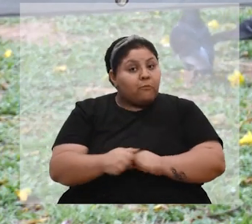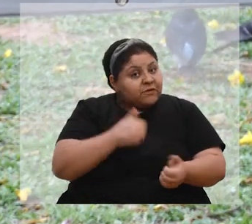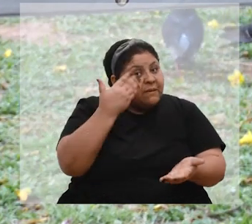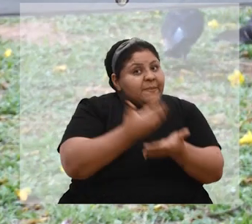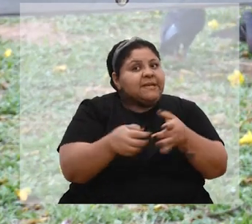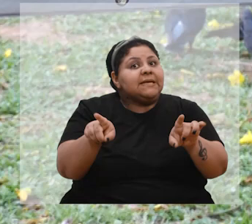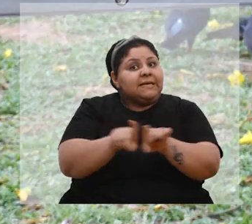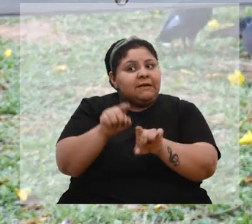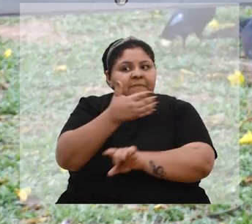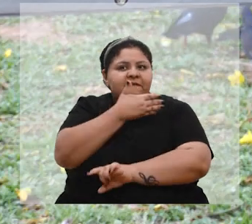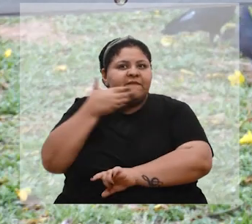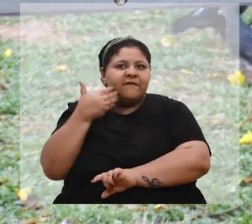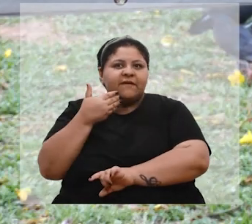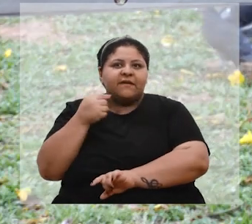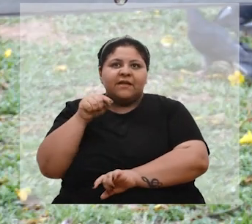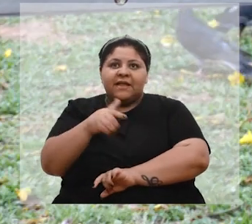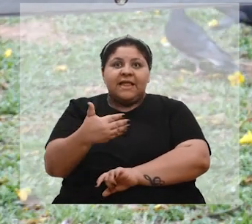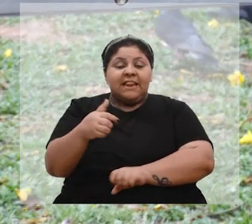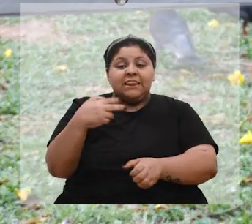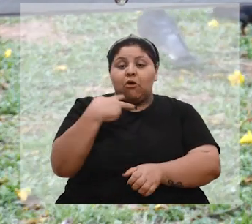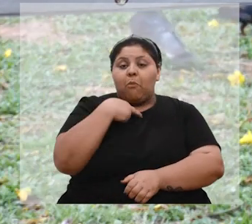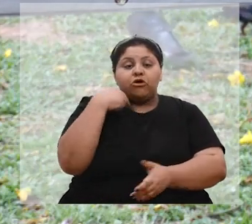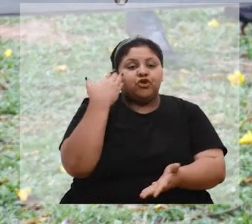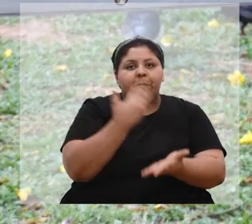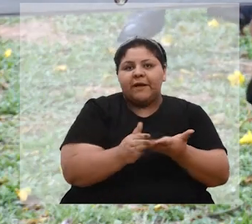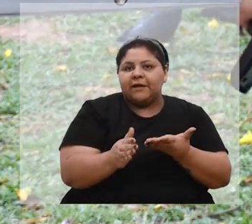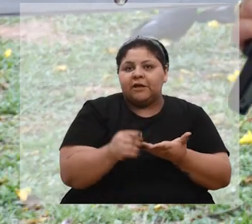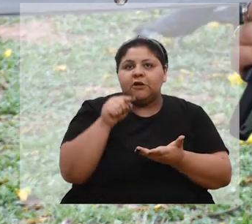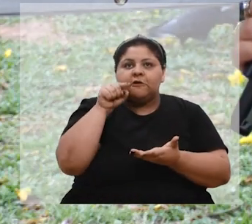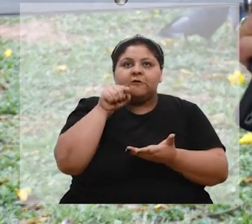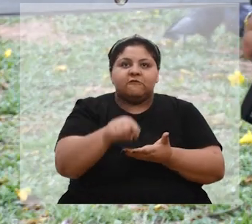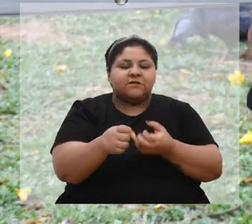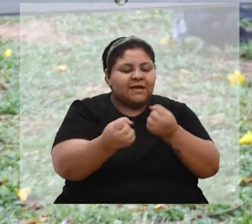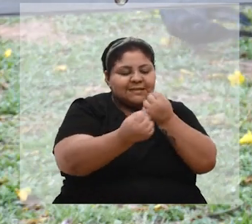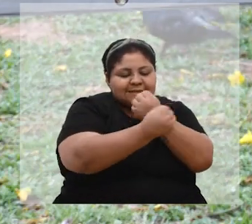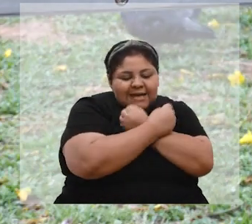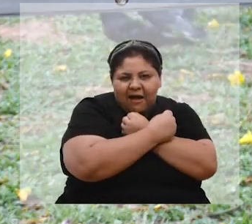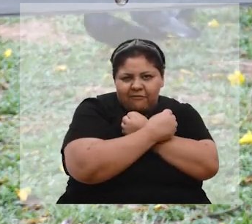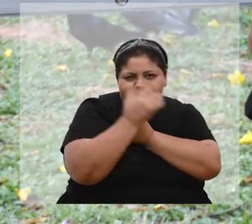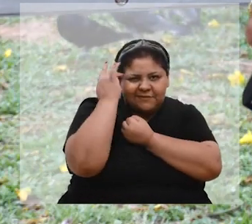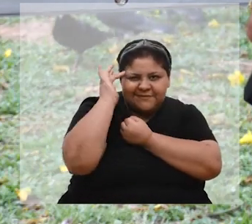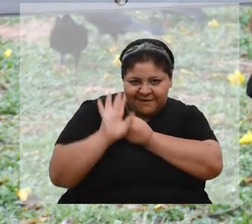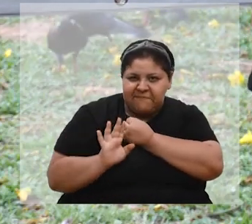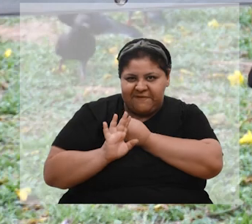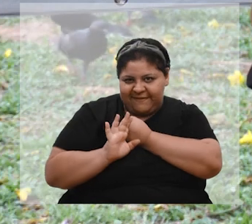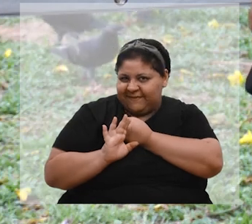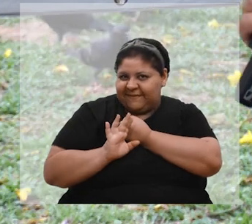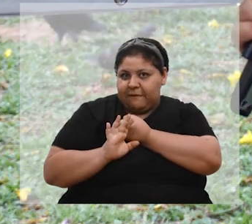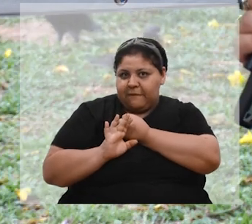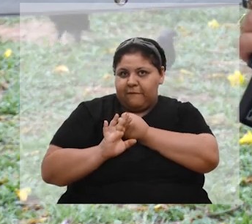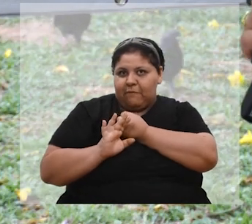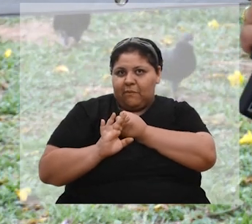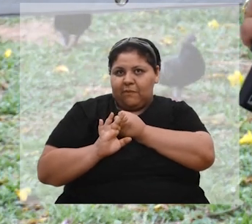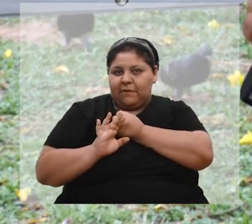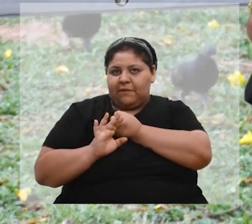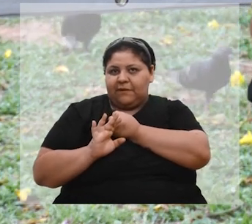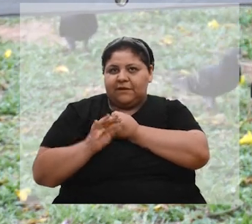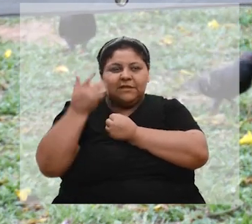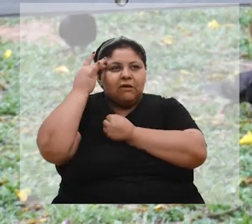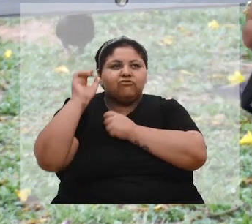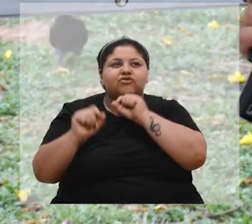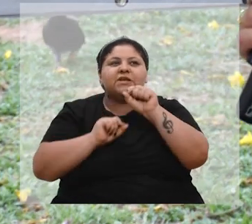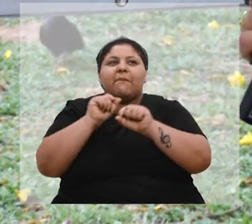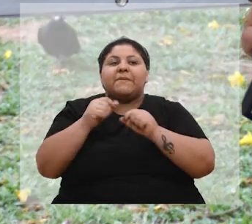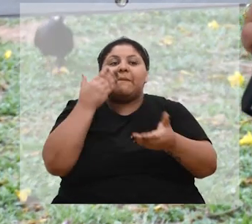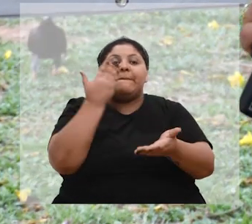Poder perder é um ganho. Porque quando você não pode perder, você fica escravo de alguma coisa que você nem sabe o que é. Porque você